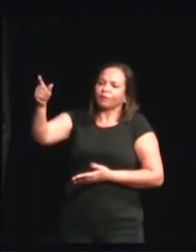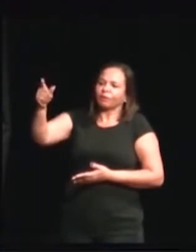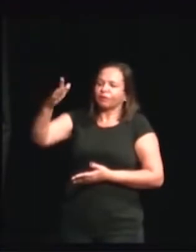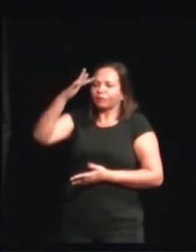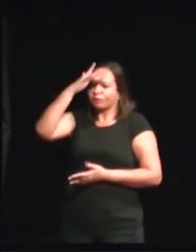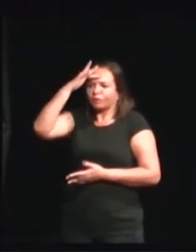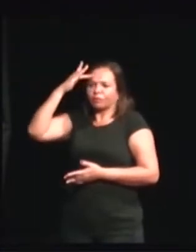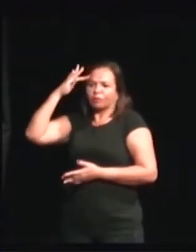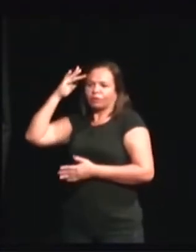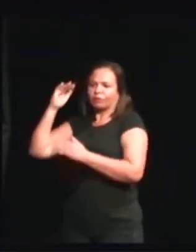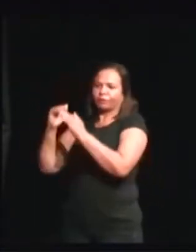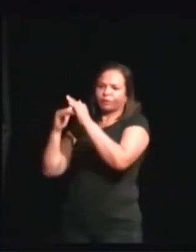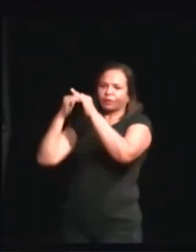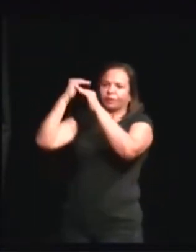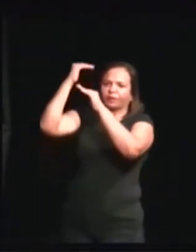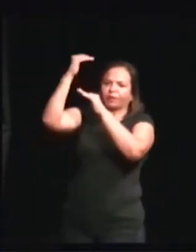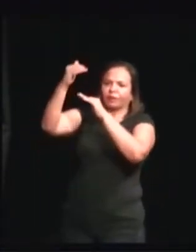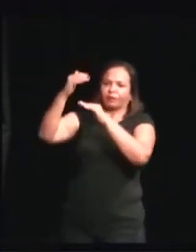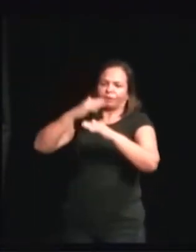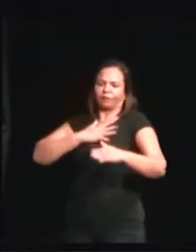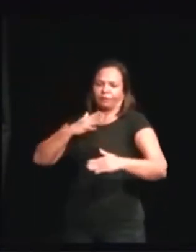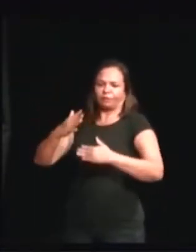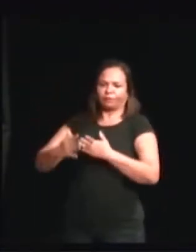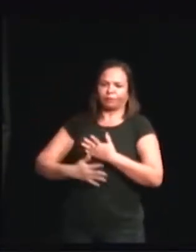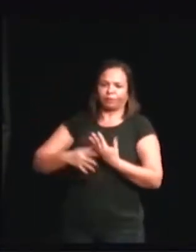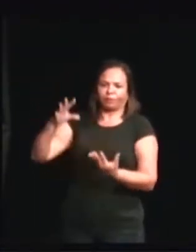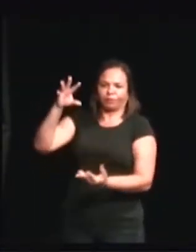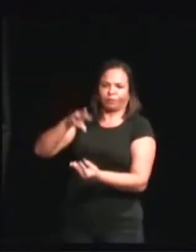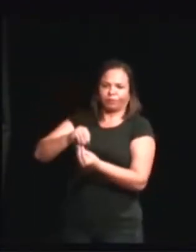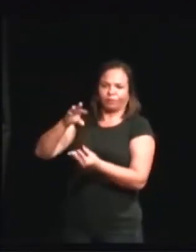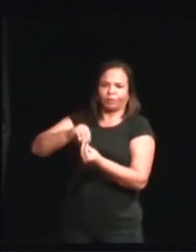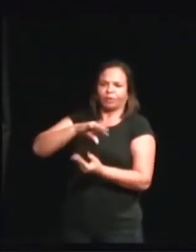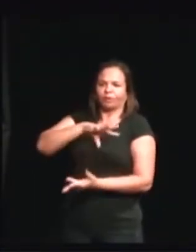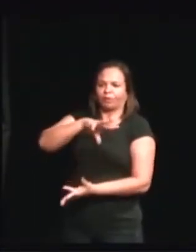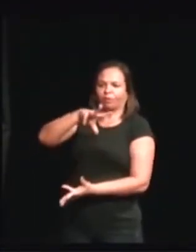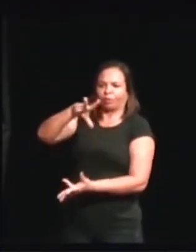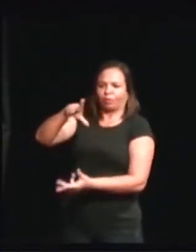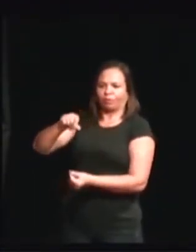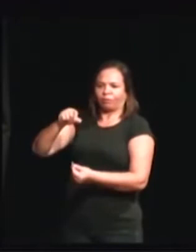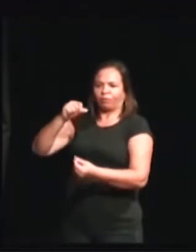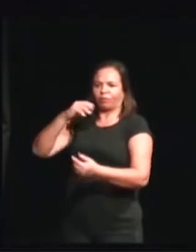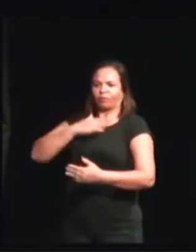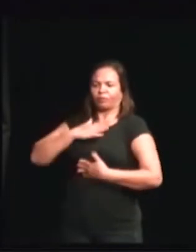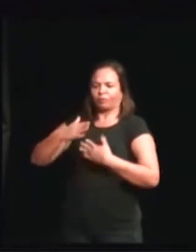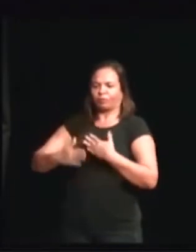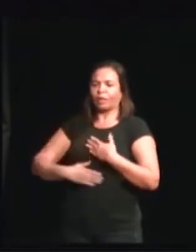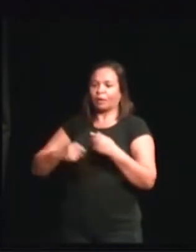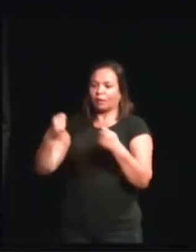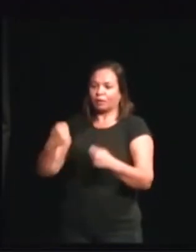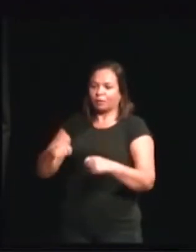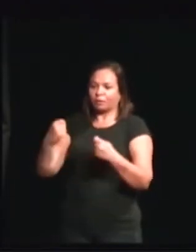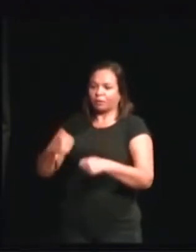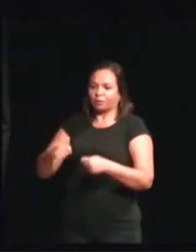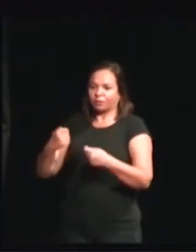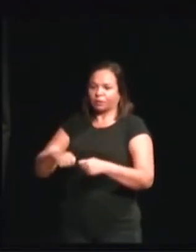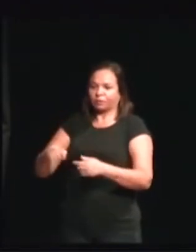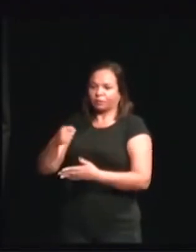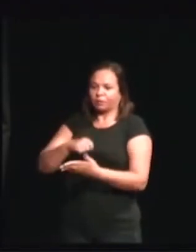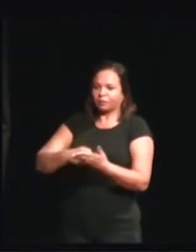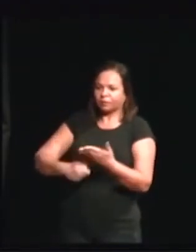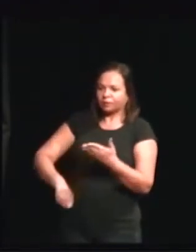da matéria, jamais poderia estar resumida no mundo material. Ela teria que estar inscrita na consciência do ser